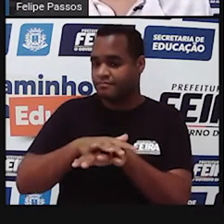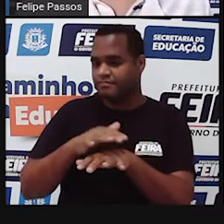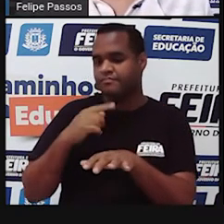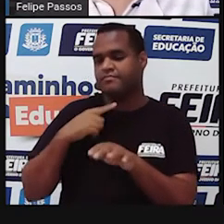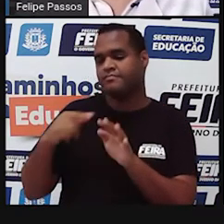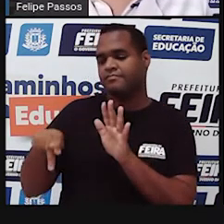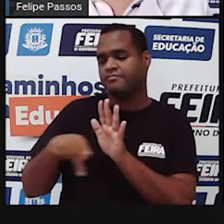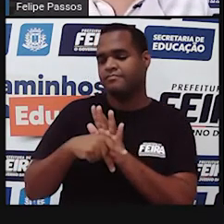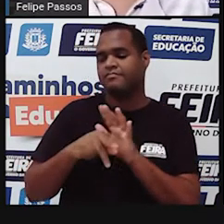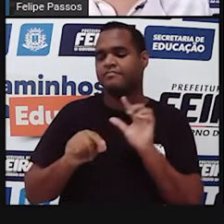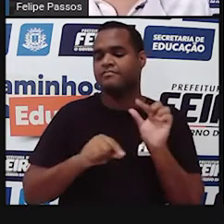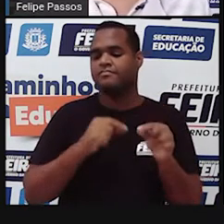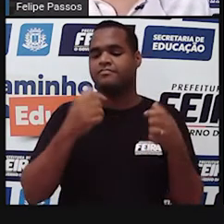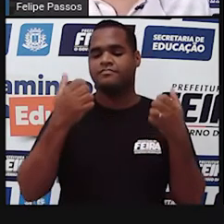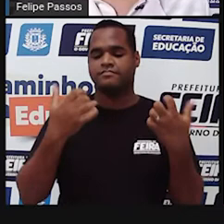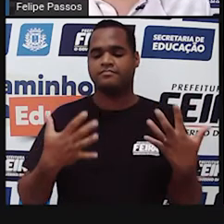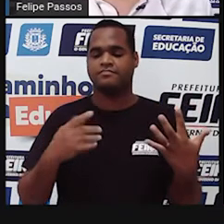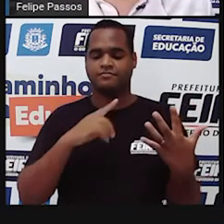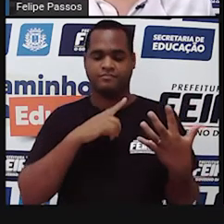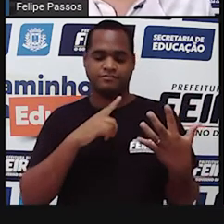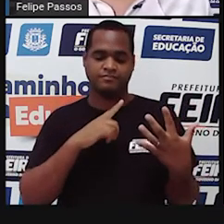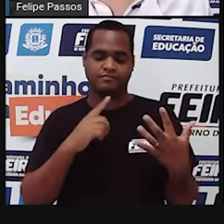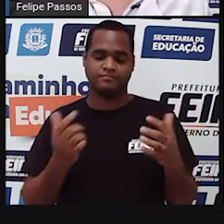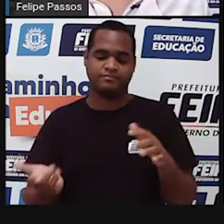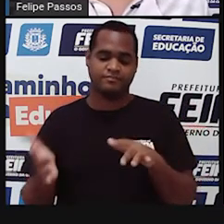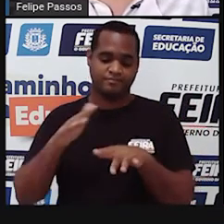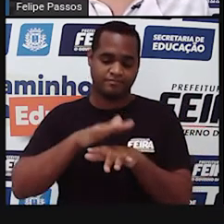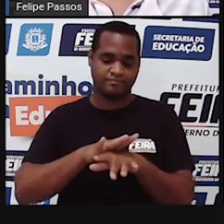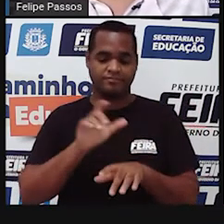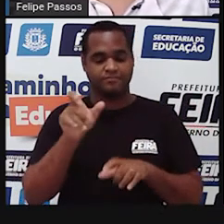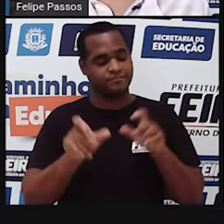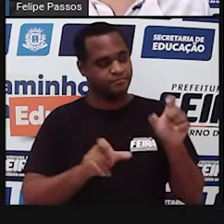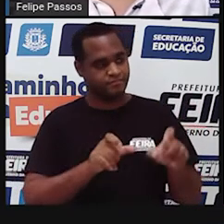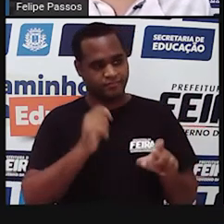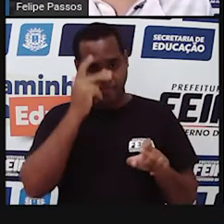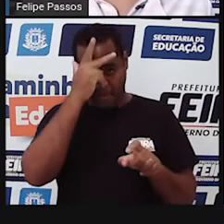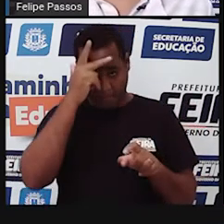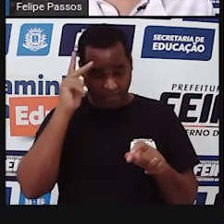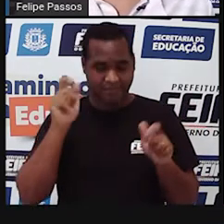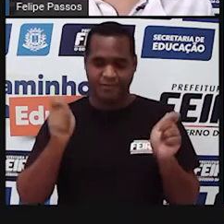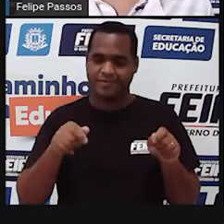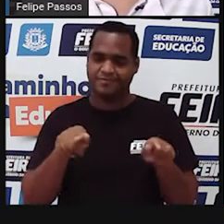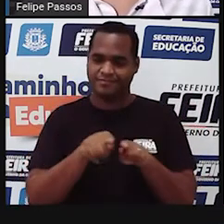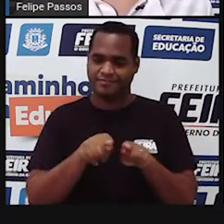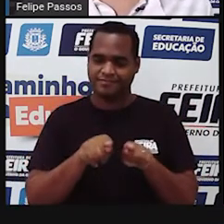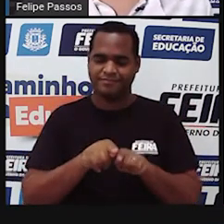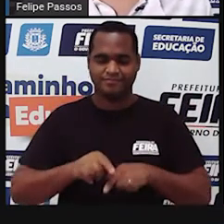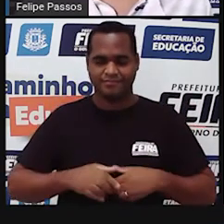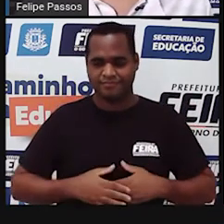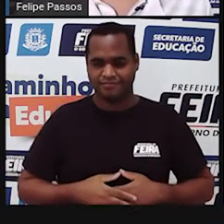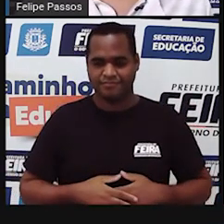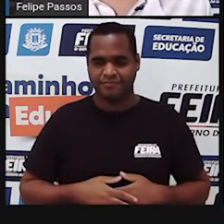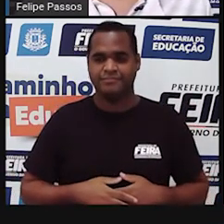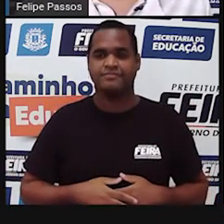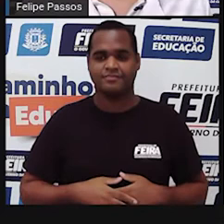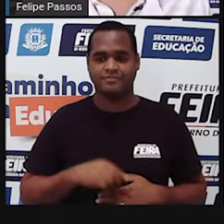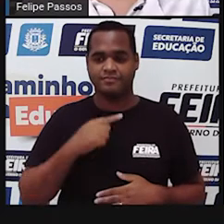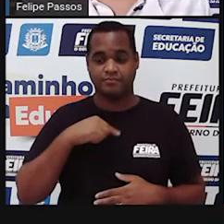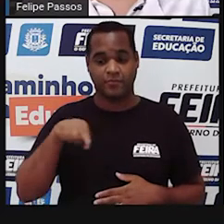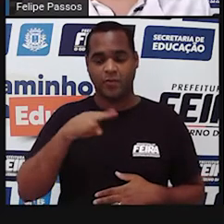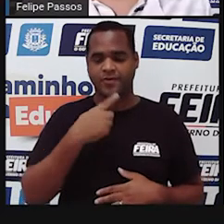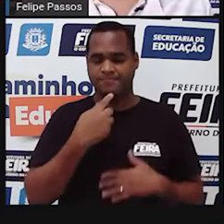parte. Tanto a gente pode estar falando de objetos como de pessoas, né? No caso, nosso interesse hoje são